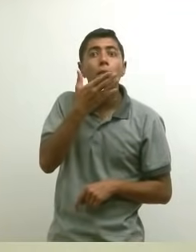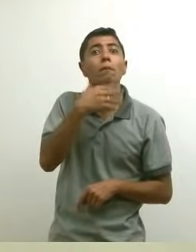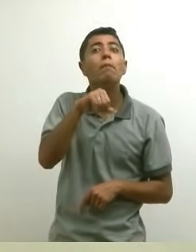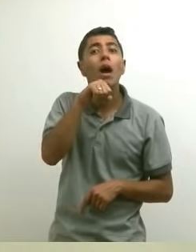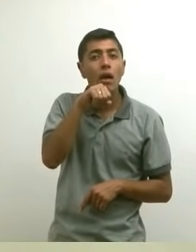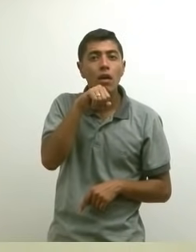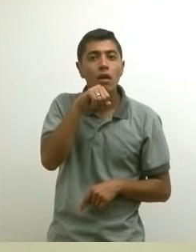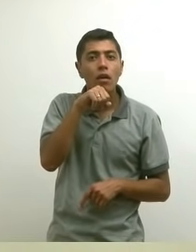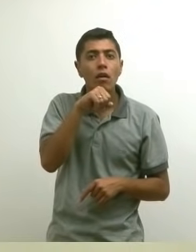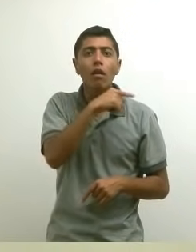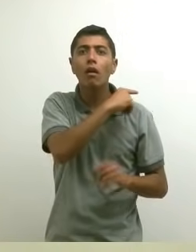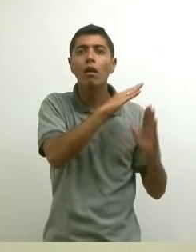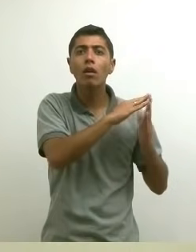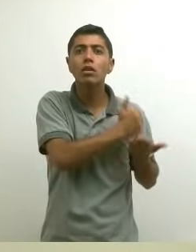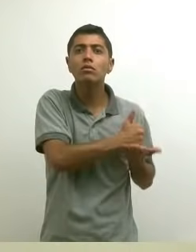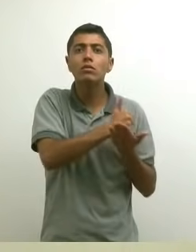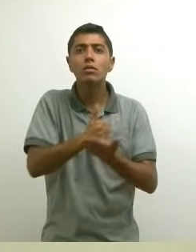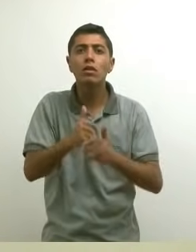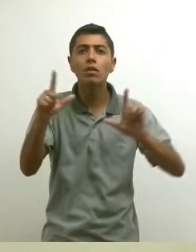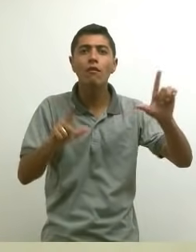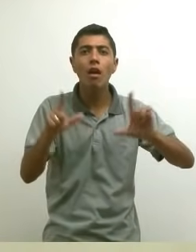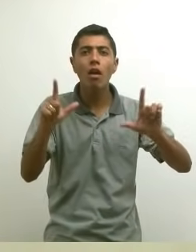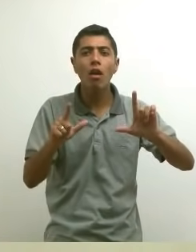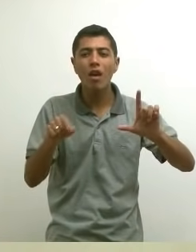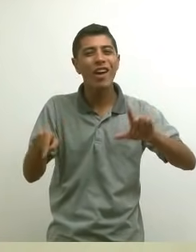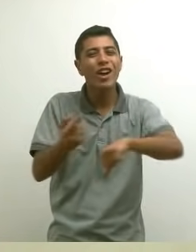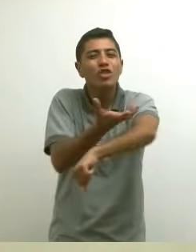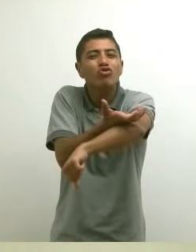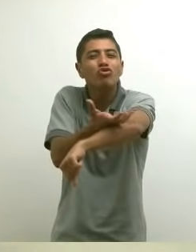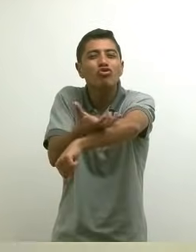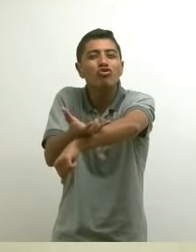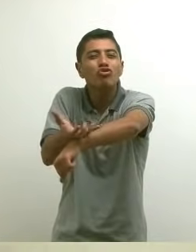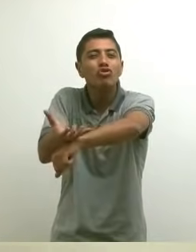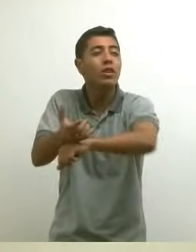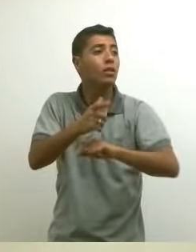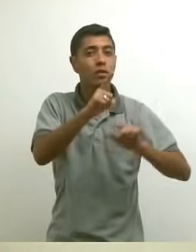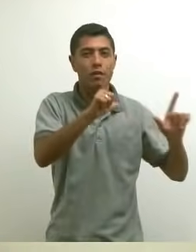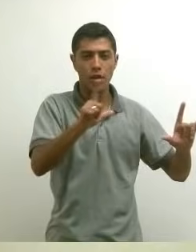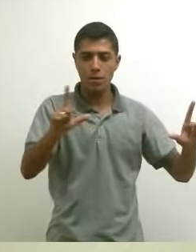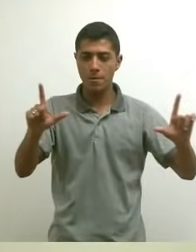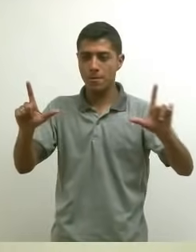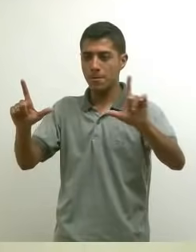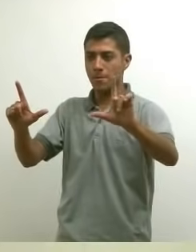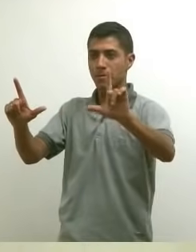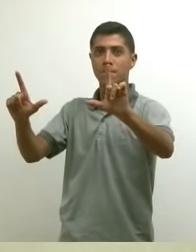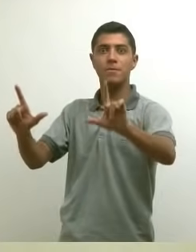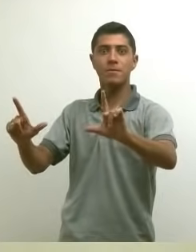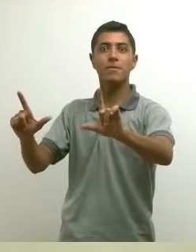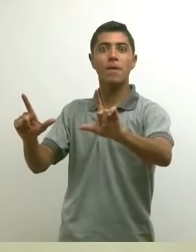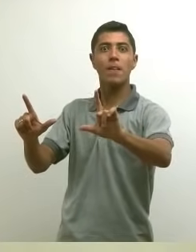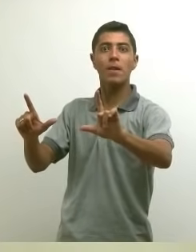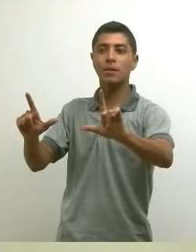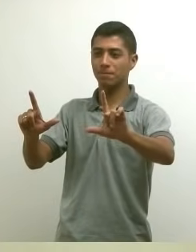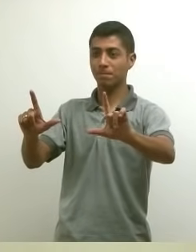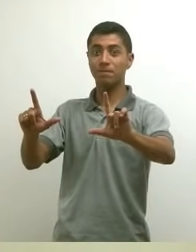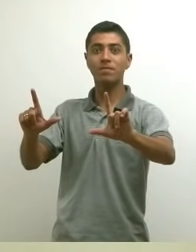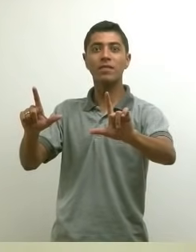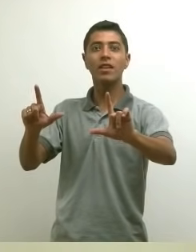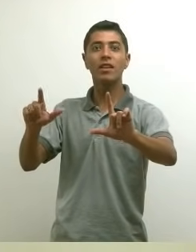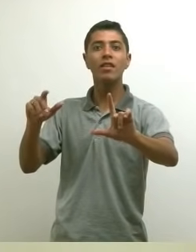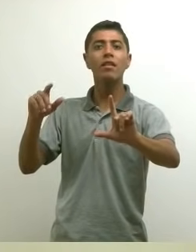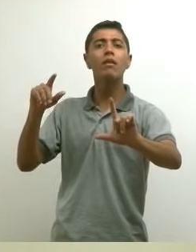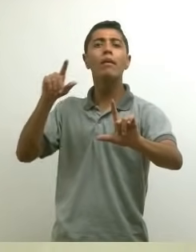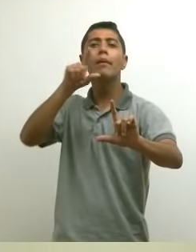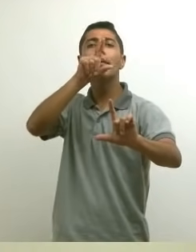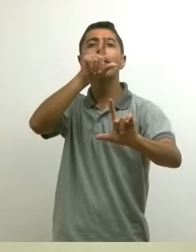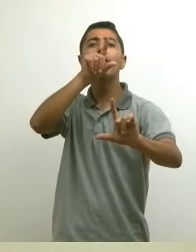em cima da televisão ele fala chow chow chow porque era muito real era muito vida